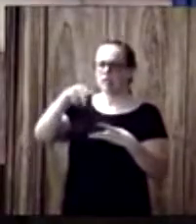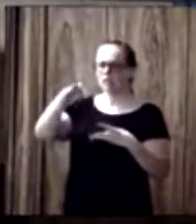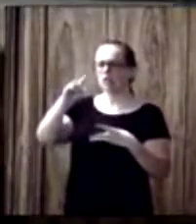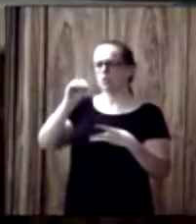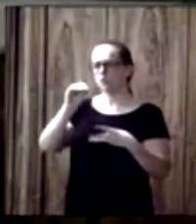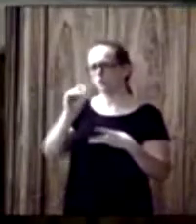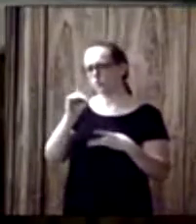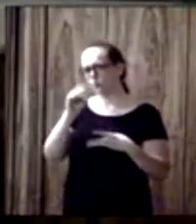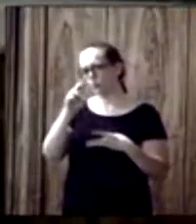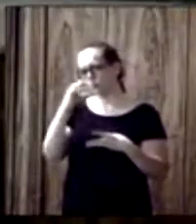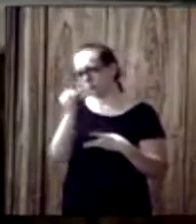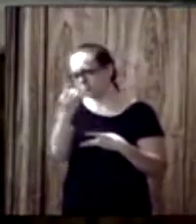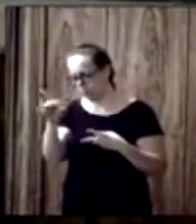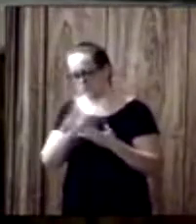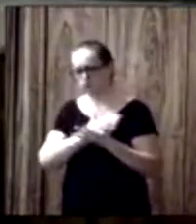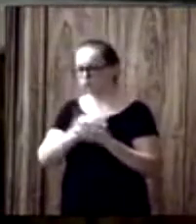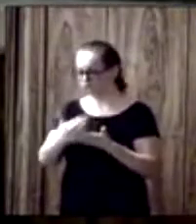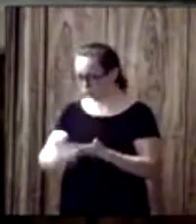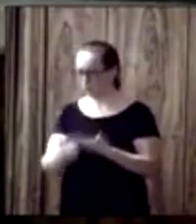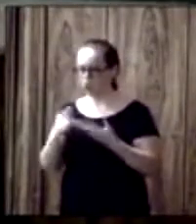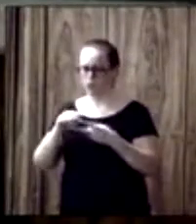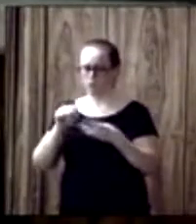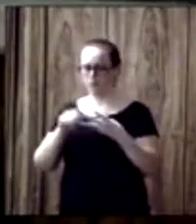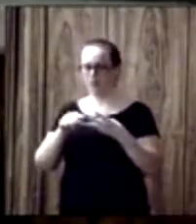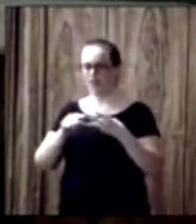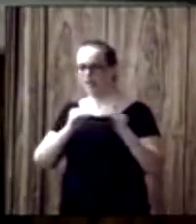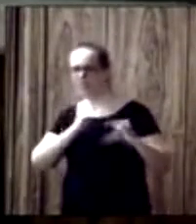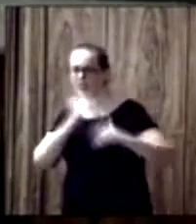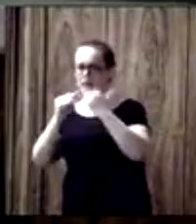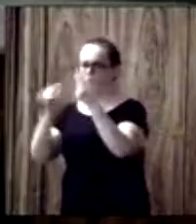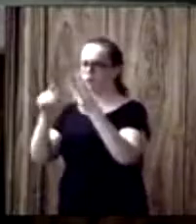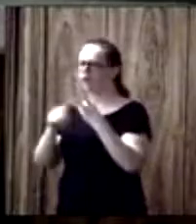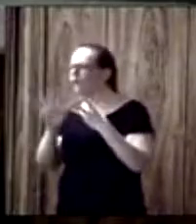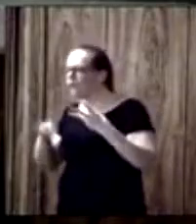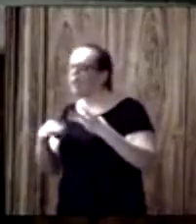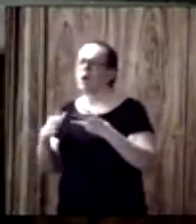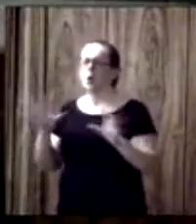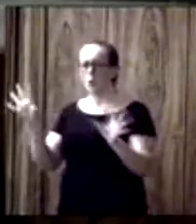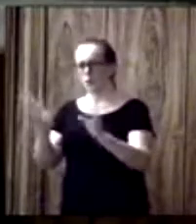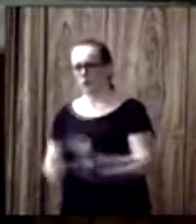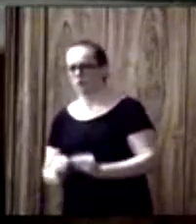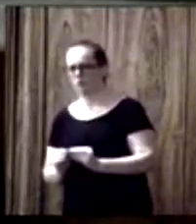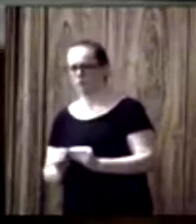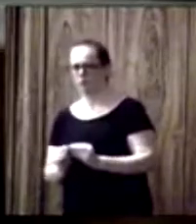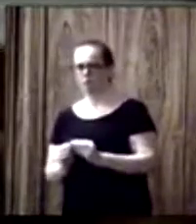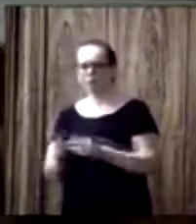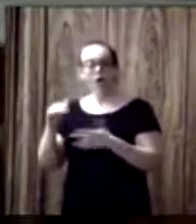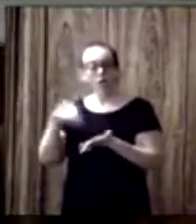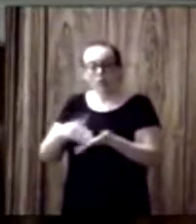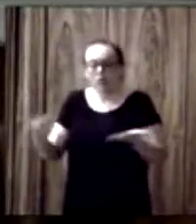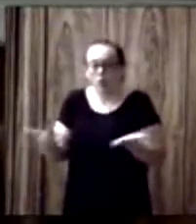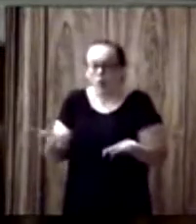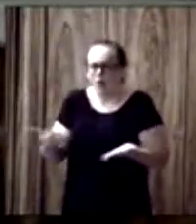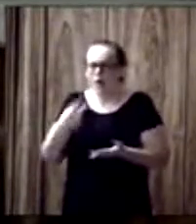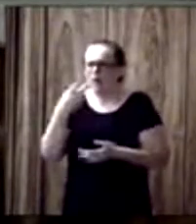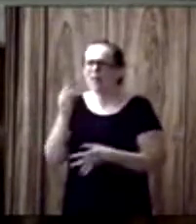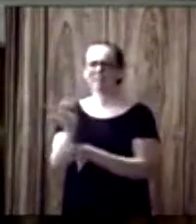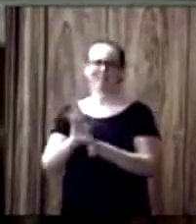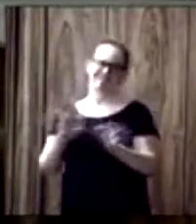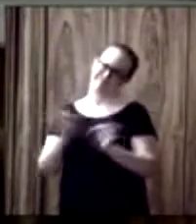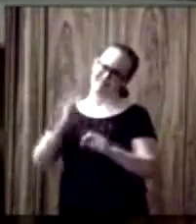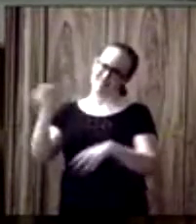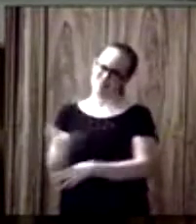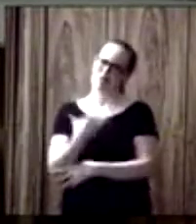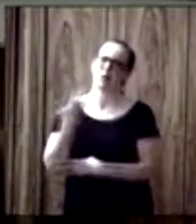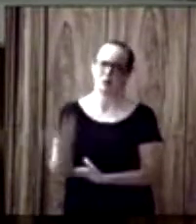Introdução, como é que eu chamo o meio? Desenvolvimento, como é que eu chamo o fim? Conclusão. Vejam que até agora eu não falei